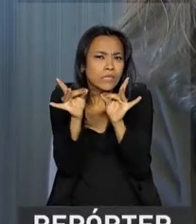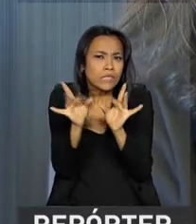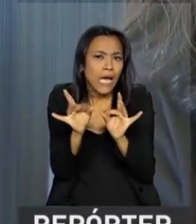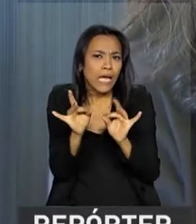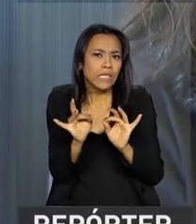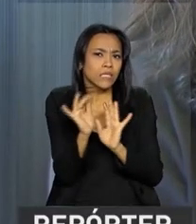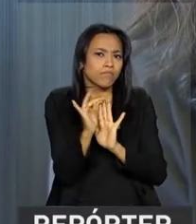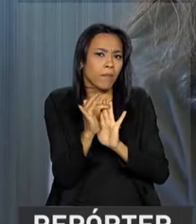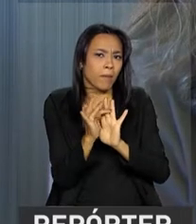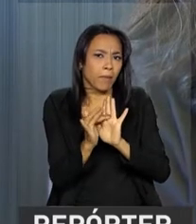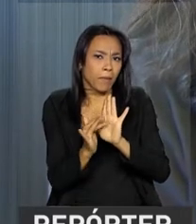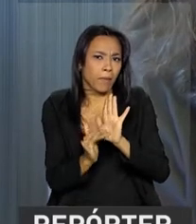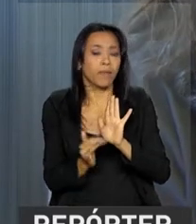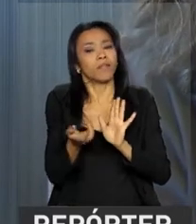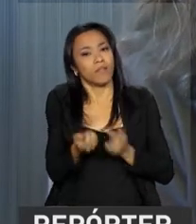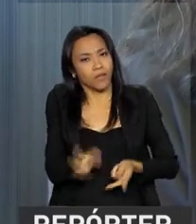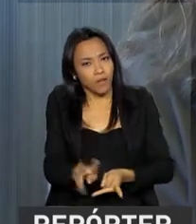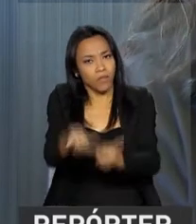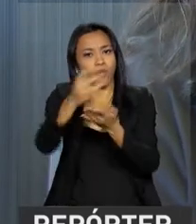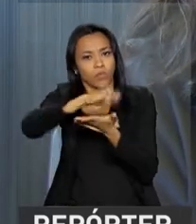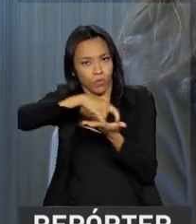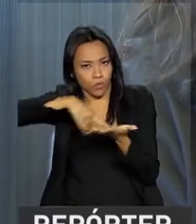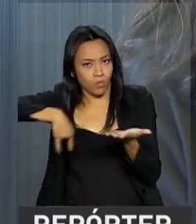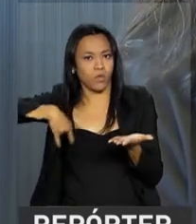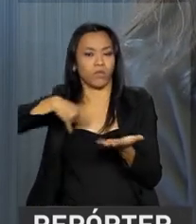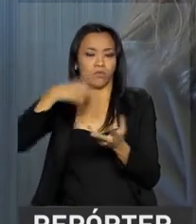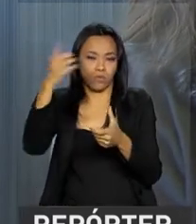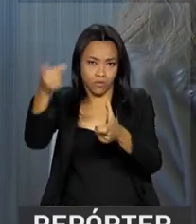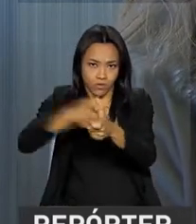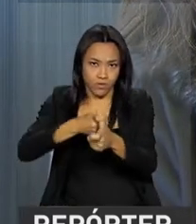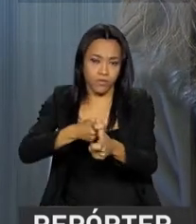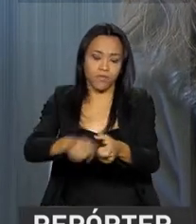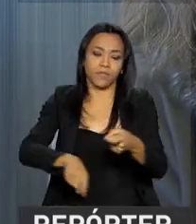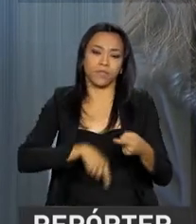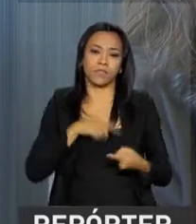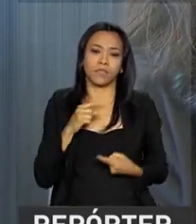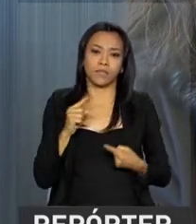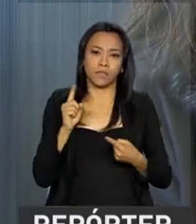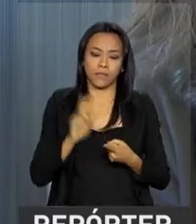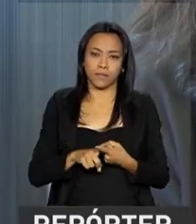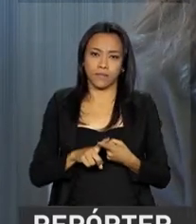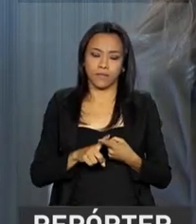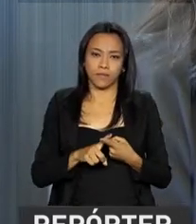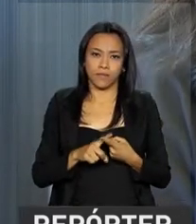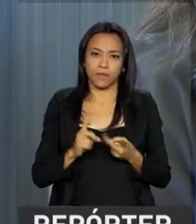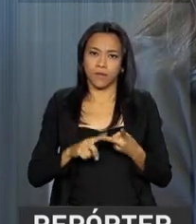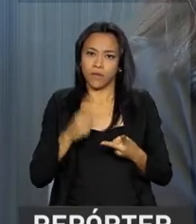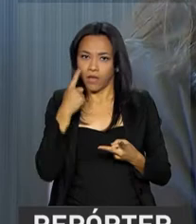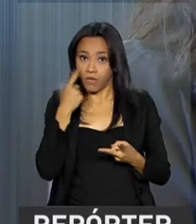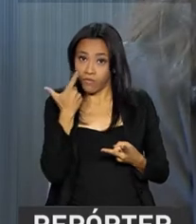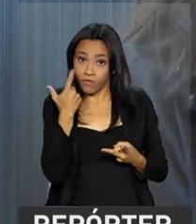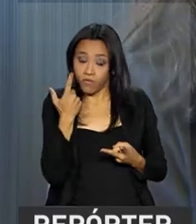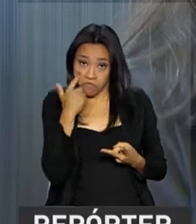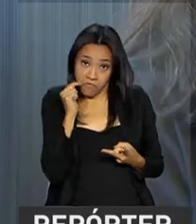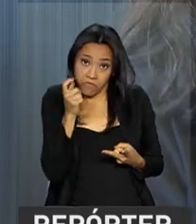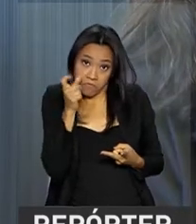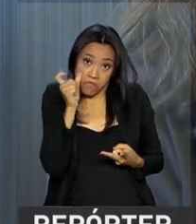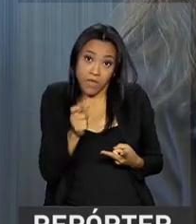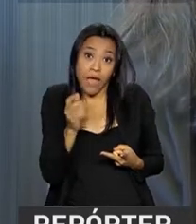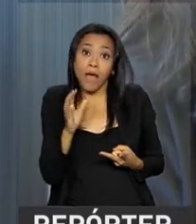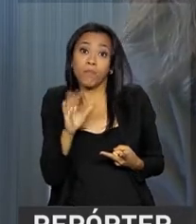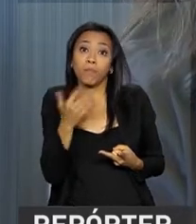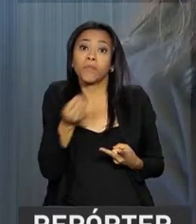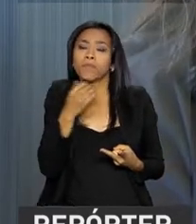todos os documentos das dívidas existentes é verificar essa situação de até quando ele tenha